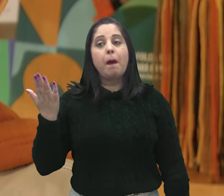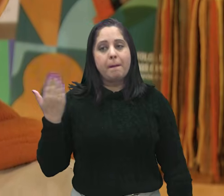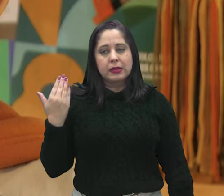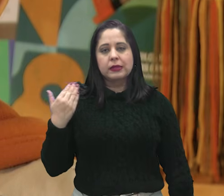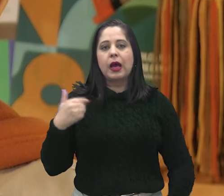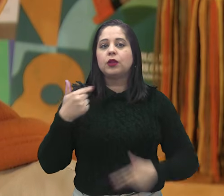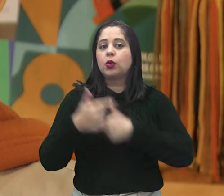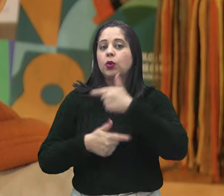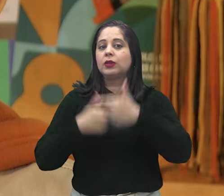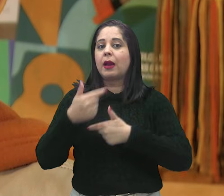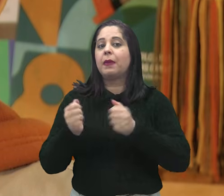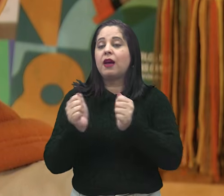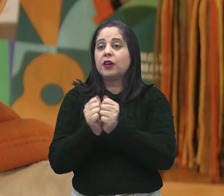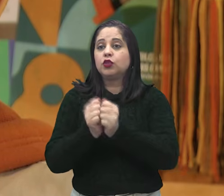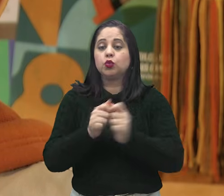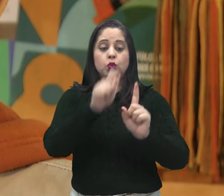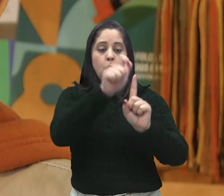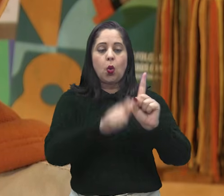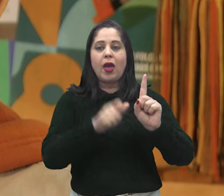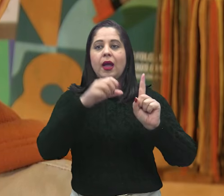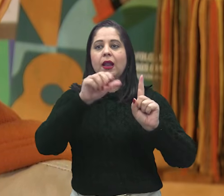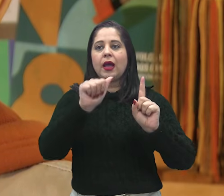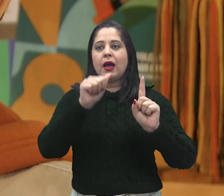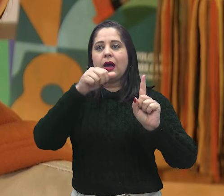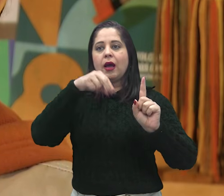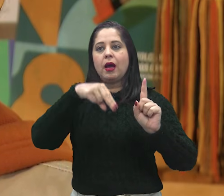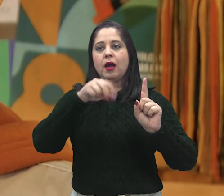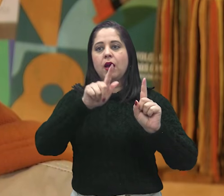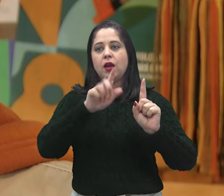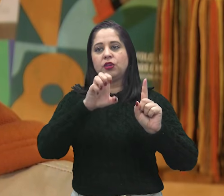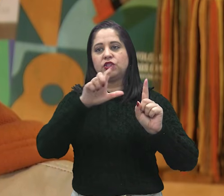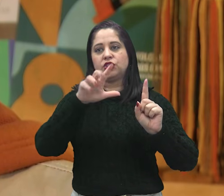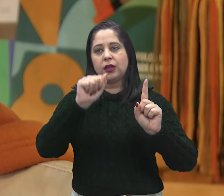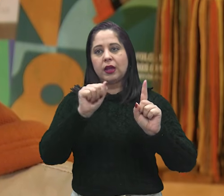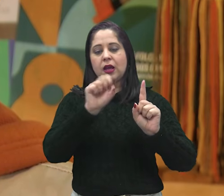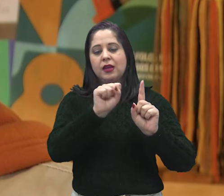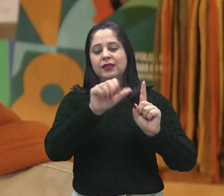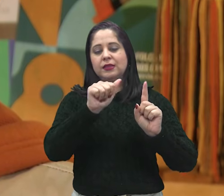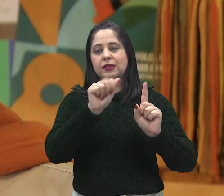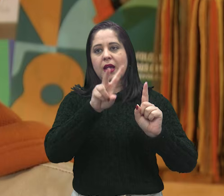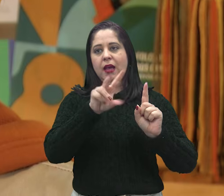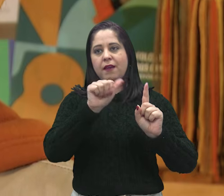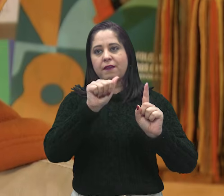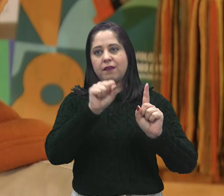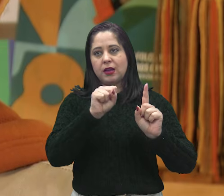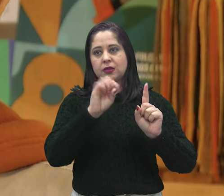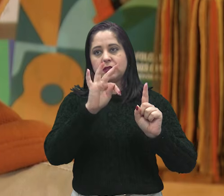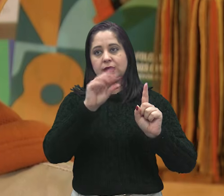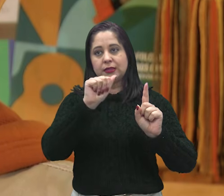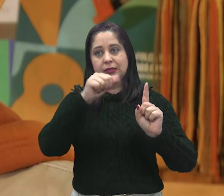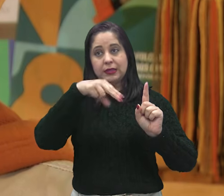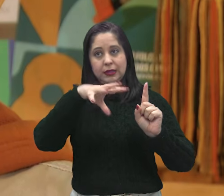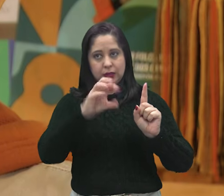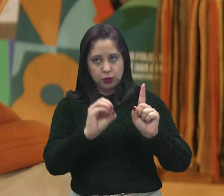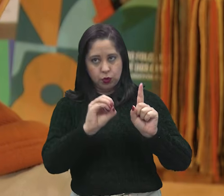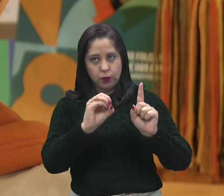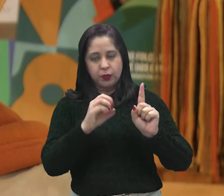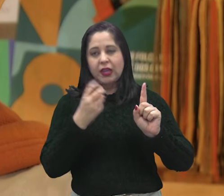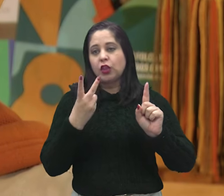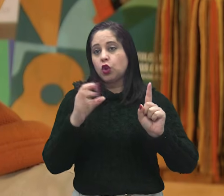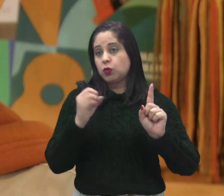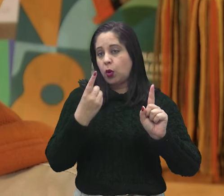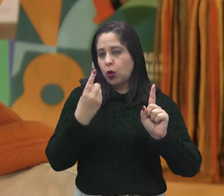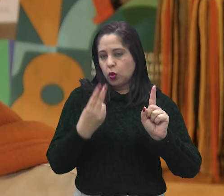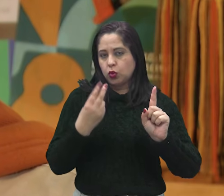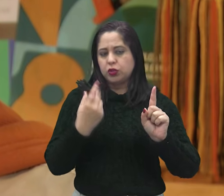Savastano, como trabalho, começou em 2012, quando nós estávamos pesquisando na biblioteca